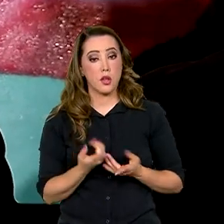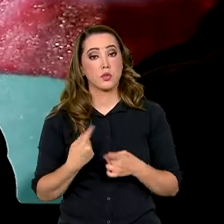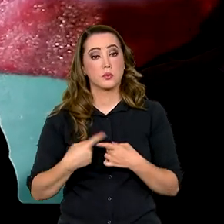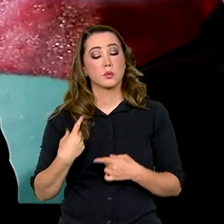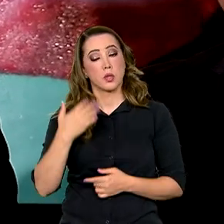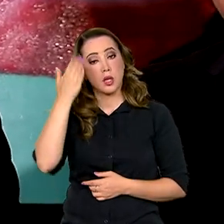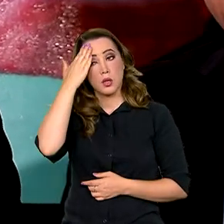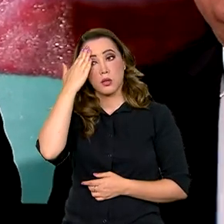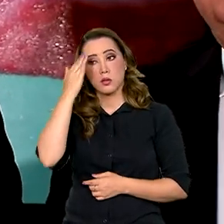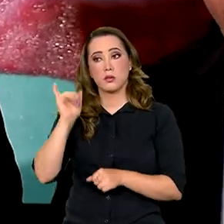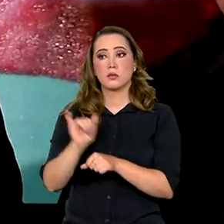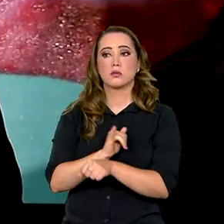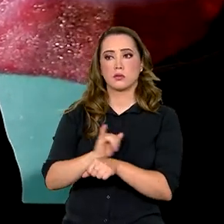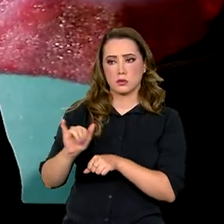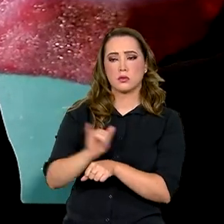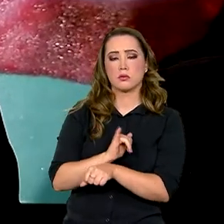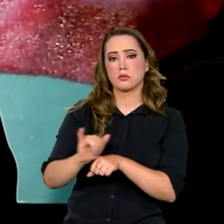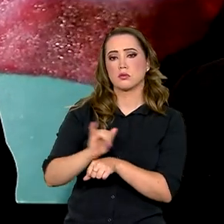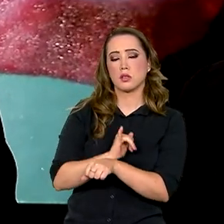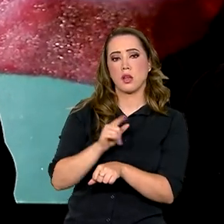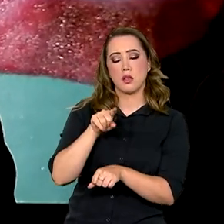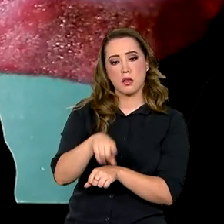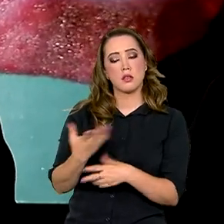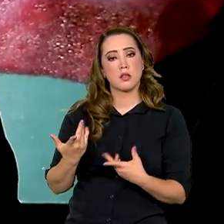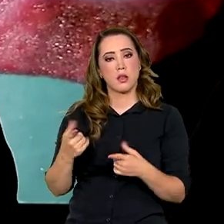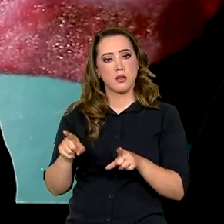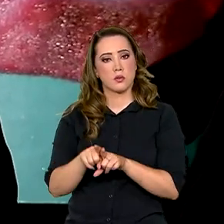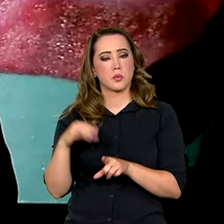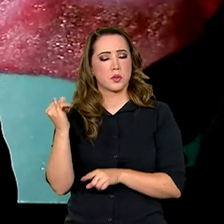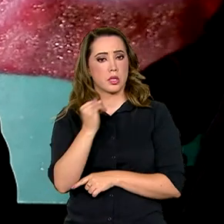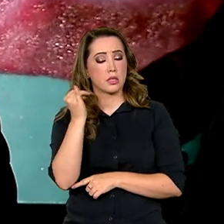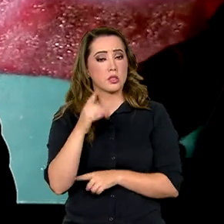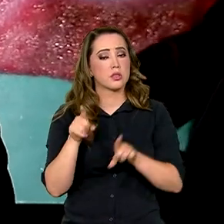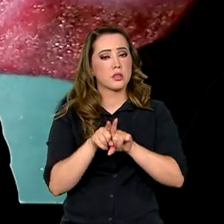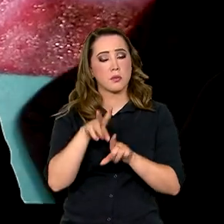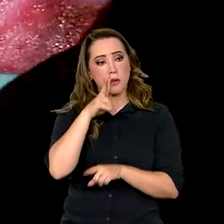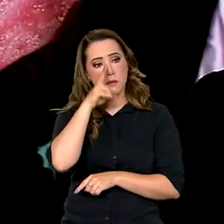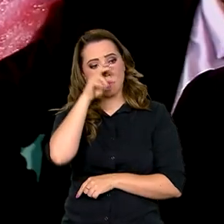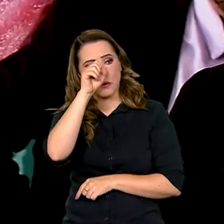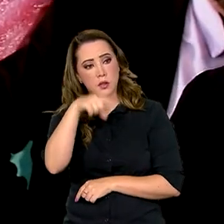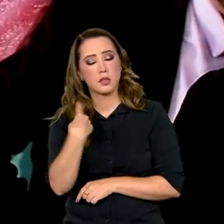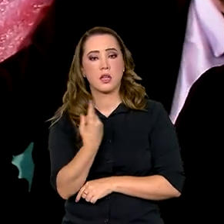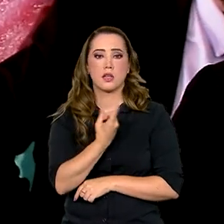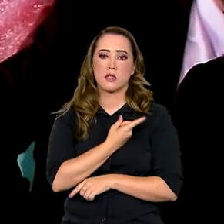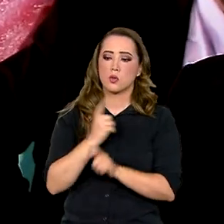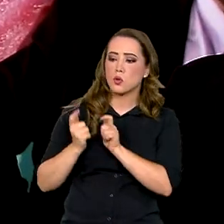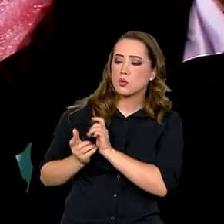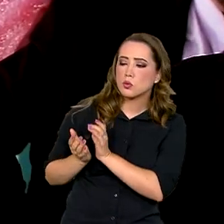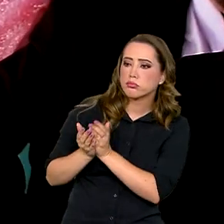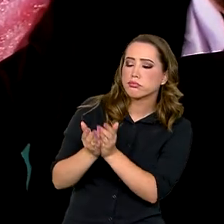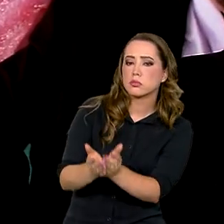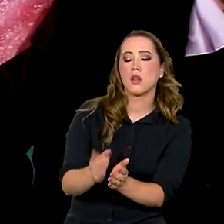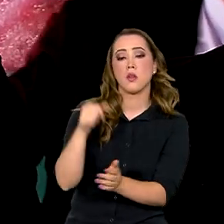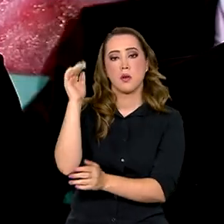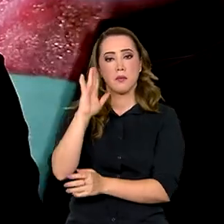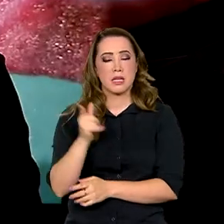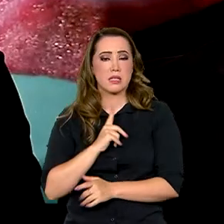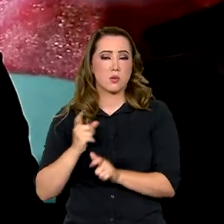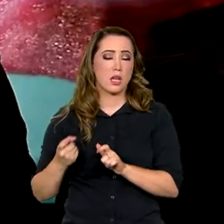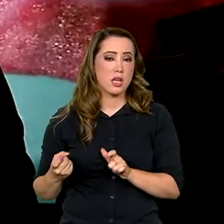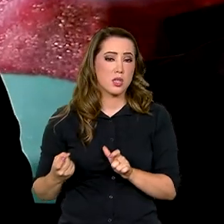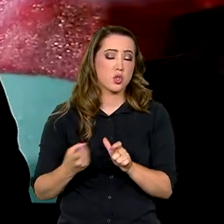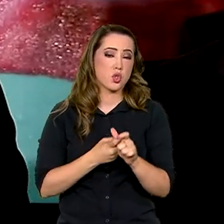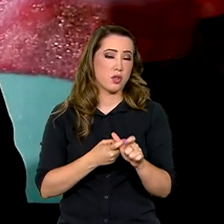portuária e era o portuária e vamos buscar não só isso mas também fortalecer as nossas hidrovias o Brasil tem uma dívida